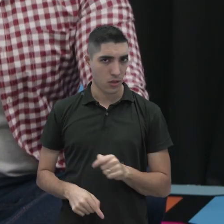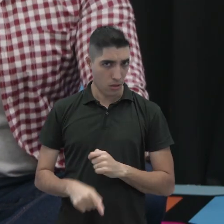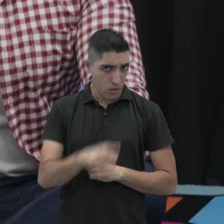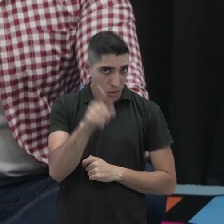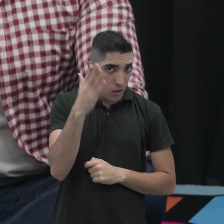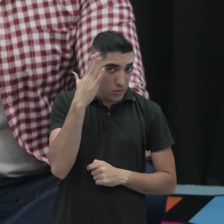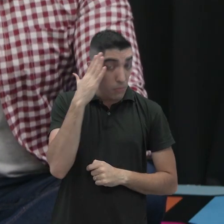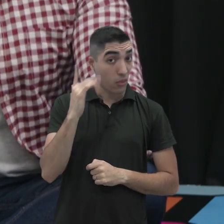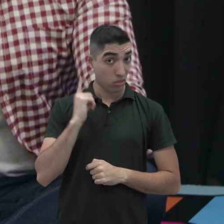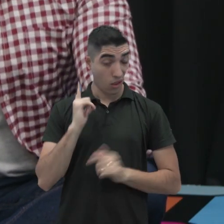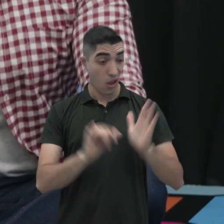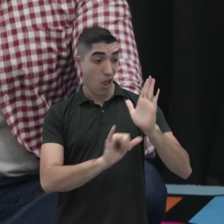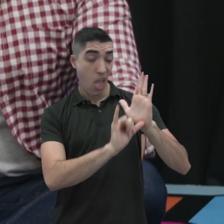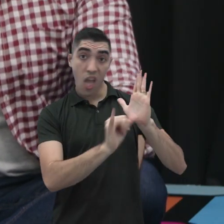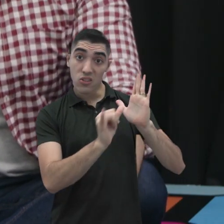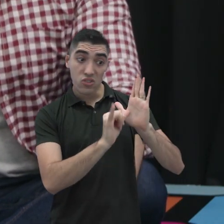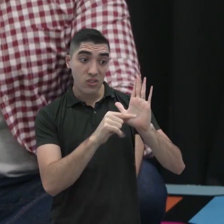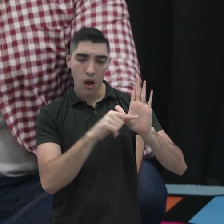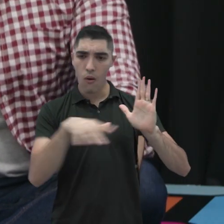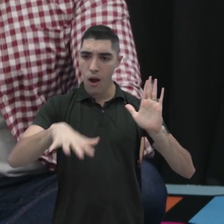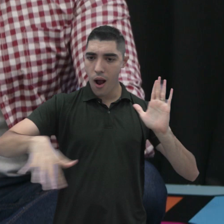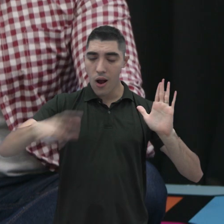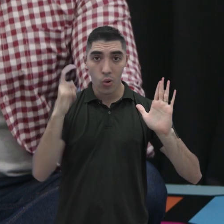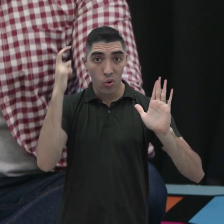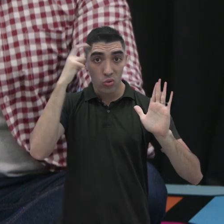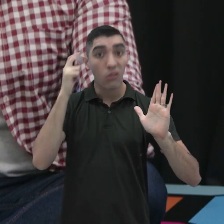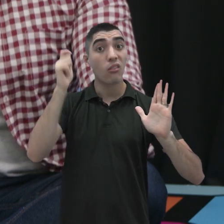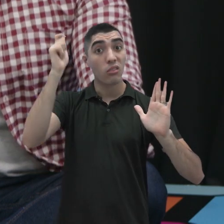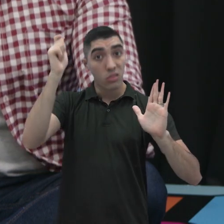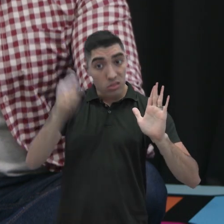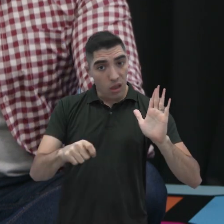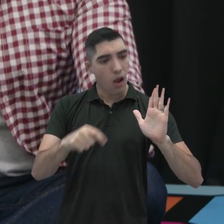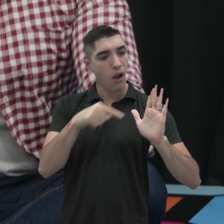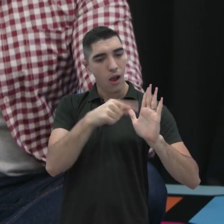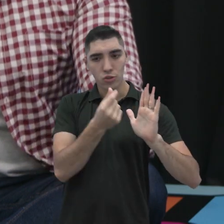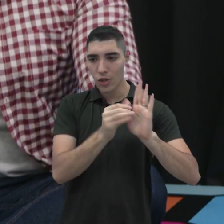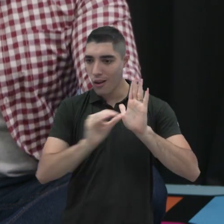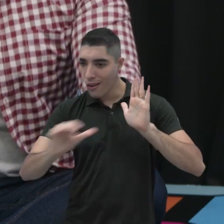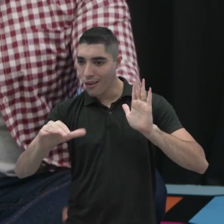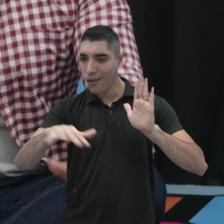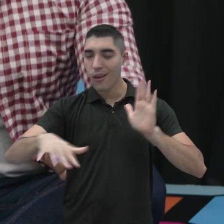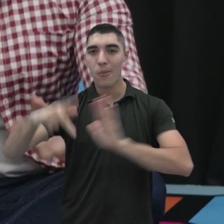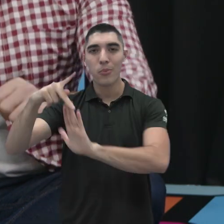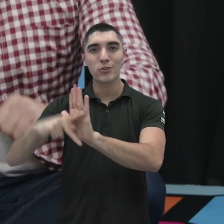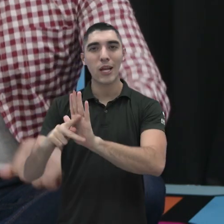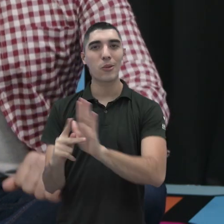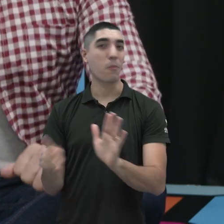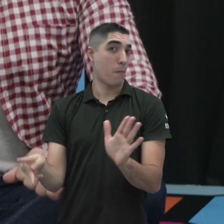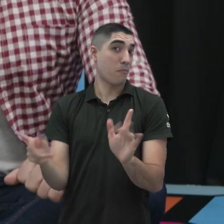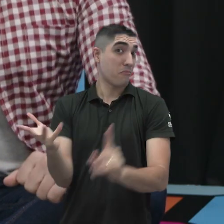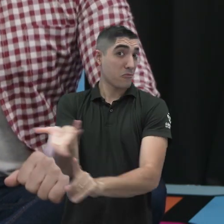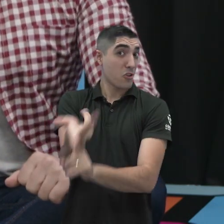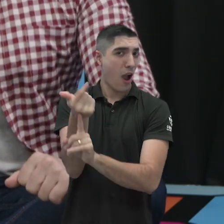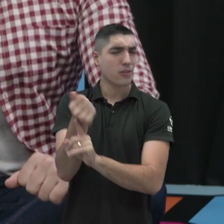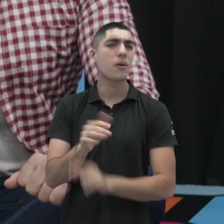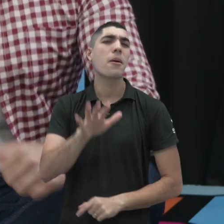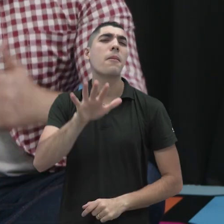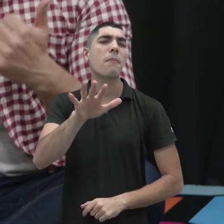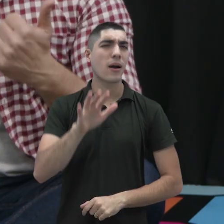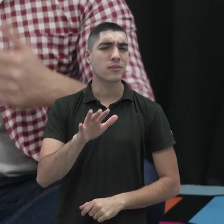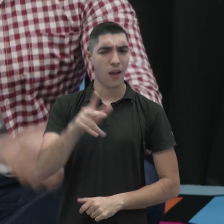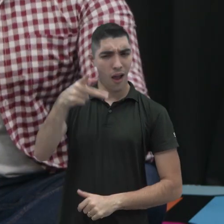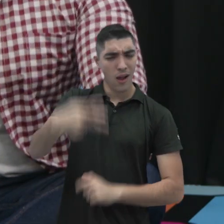está assistindo, você sabia que existem editais de cultura que podem financiar projetos artísticos? E nas ruas da cidade, hein? Será